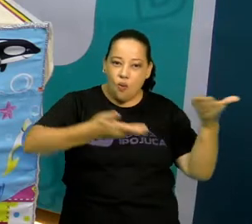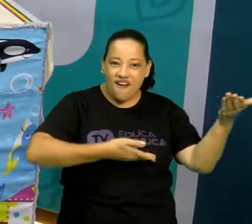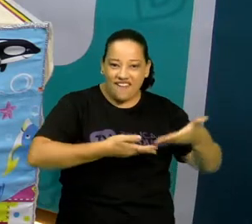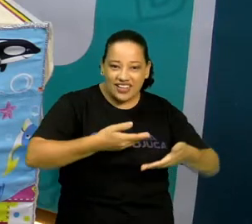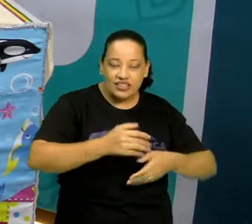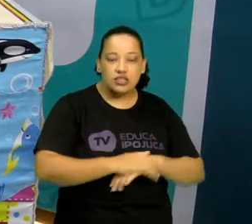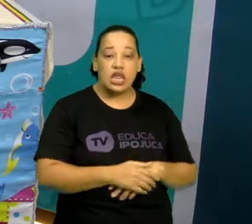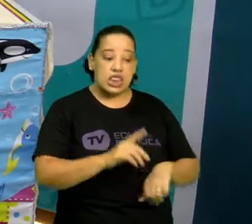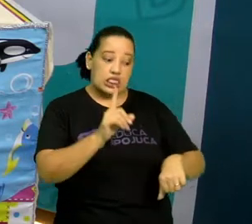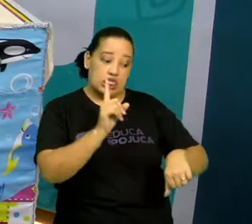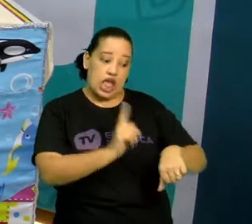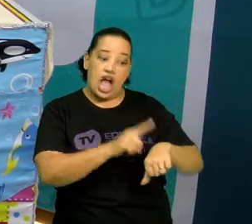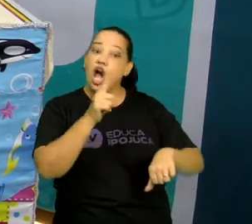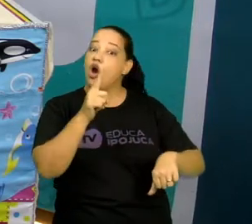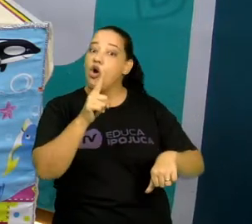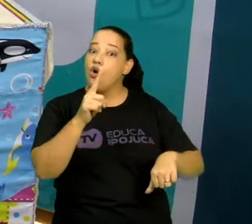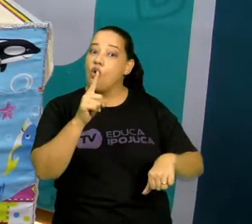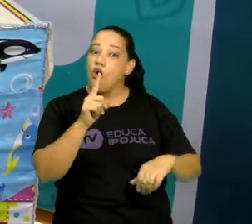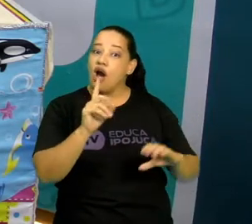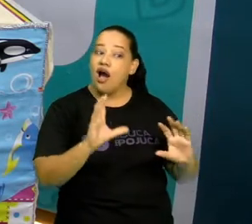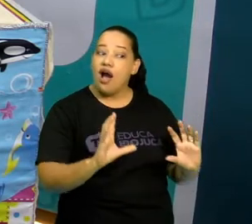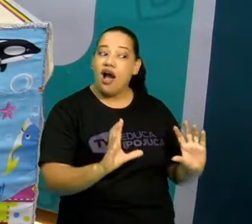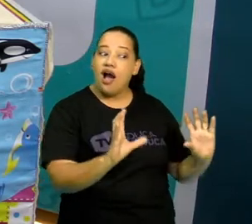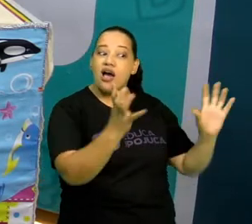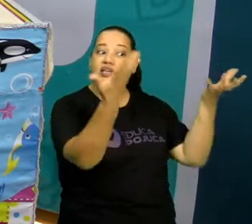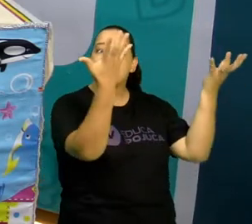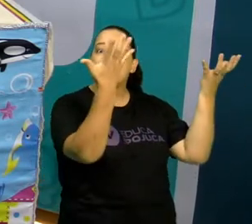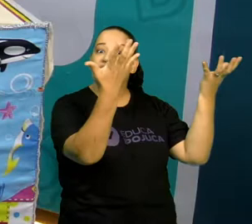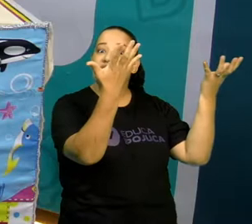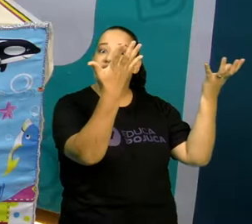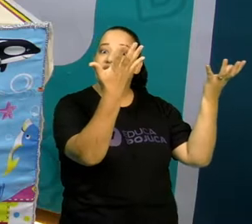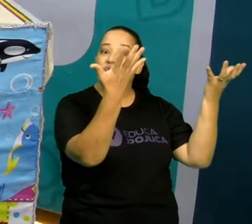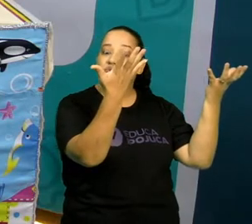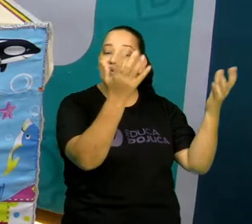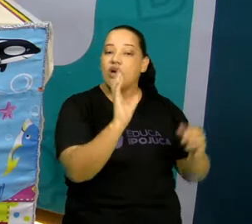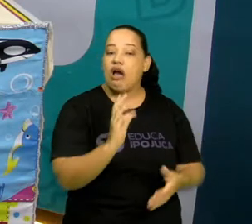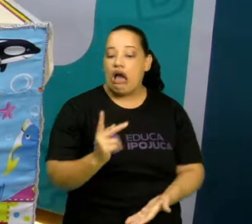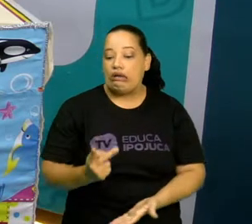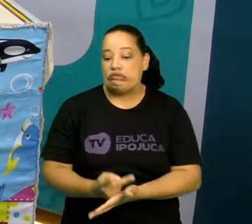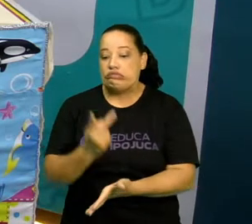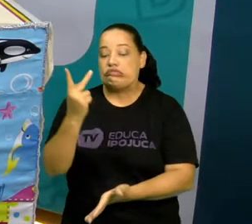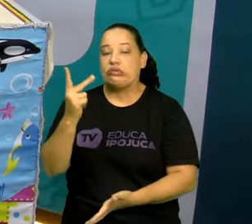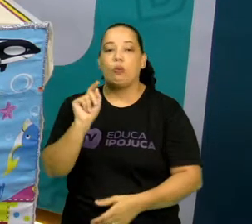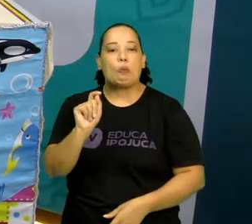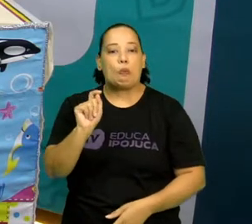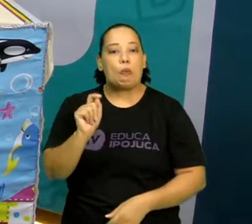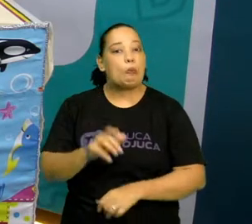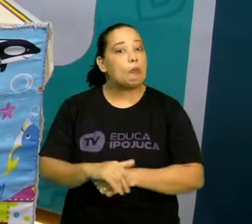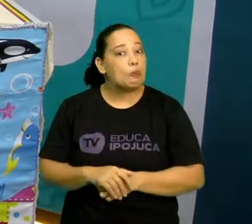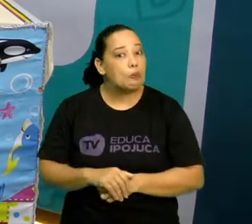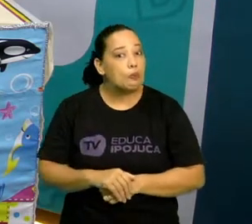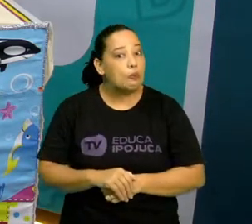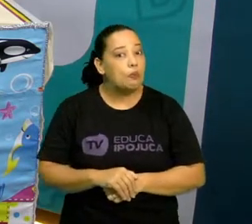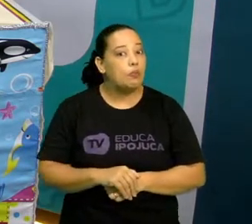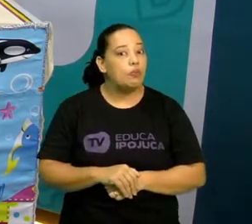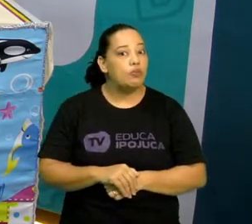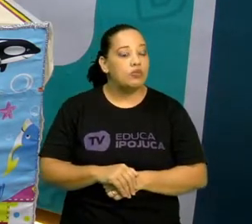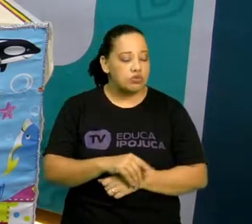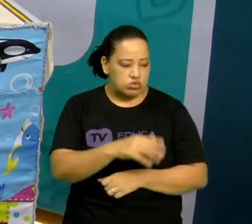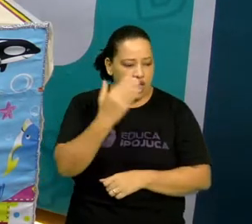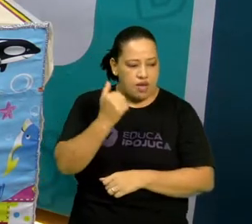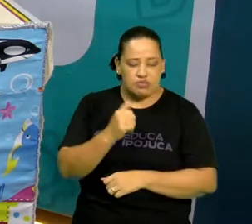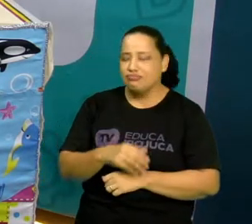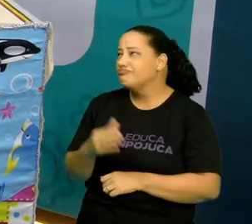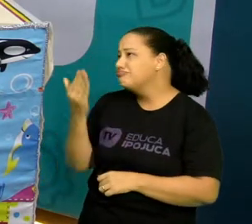do casamento, Leiturinha, tu sabe o que vai acontecer? Não. O